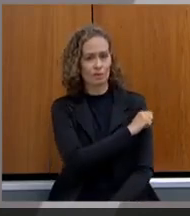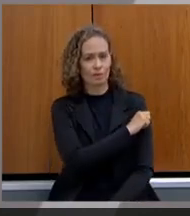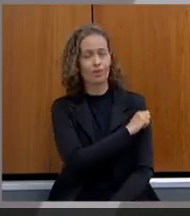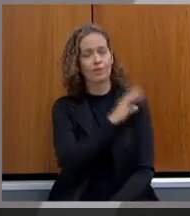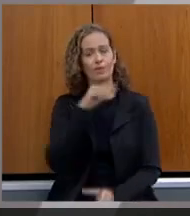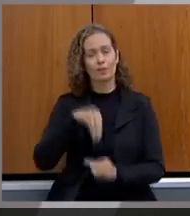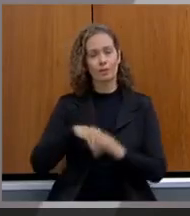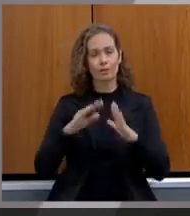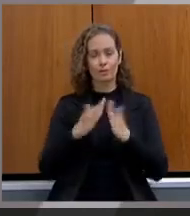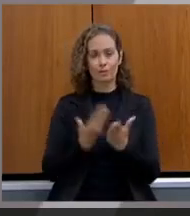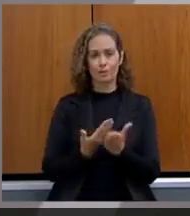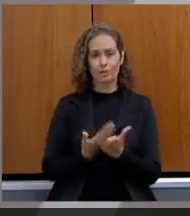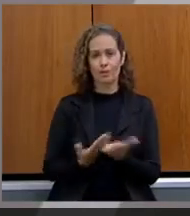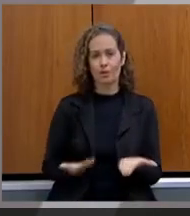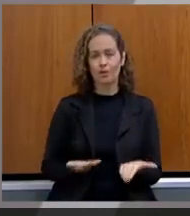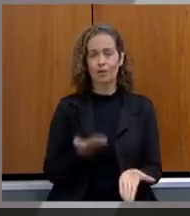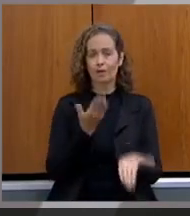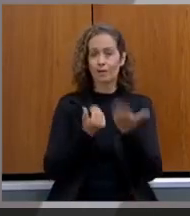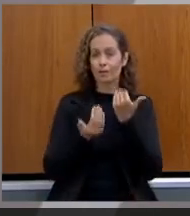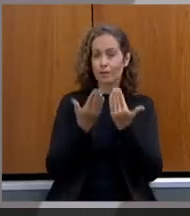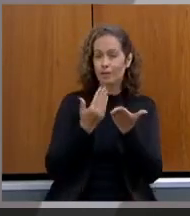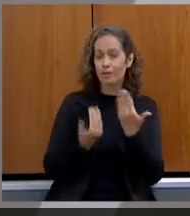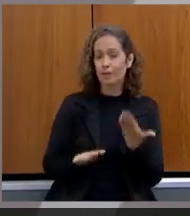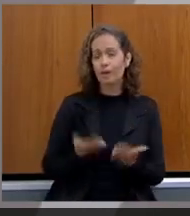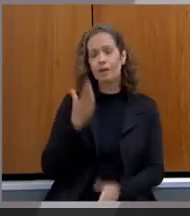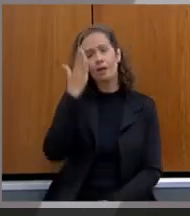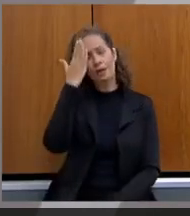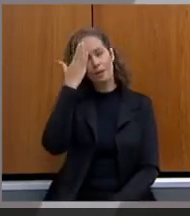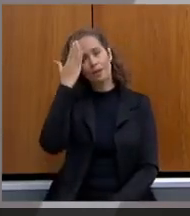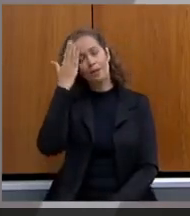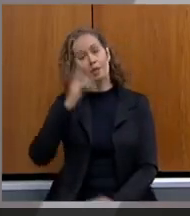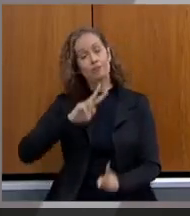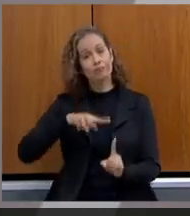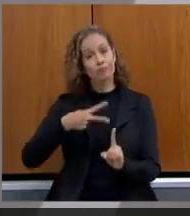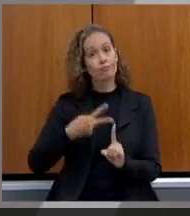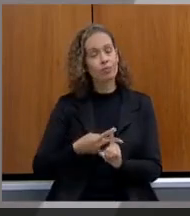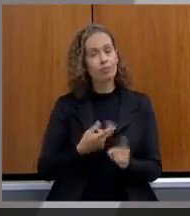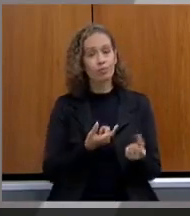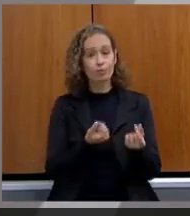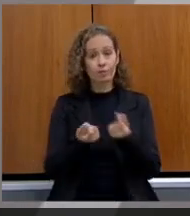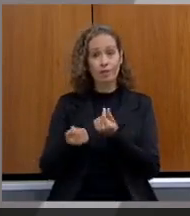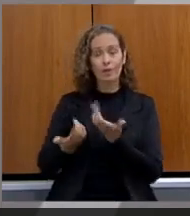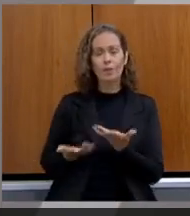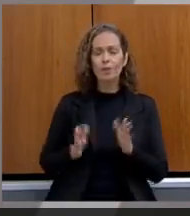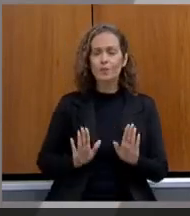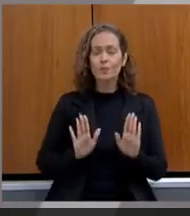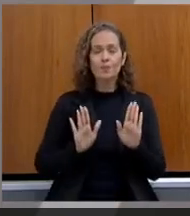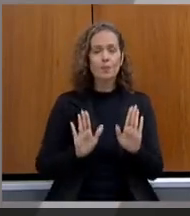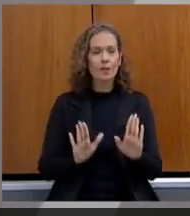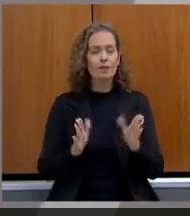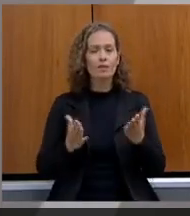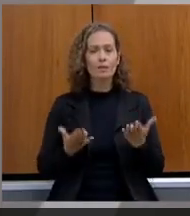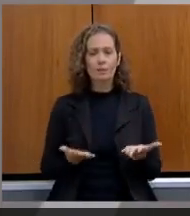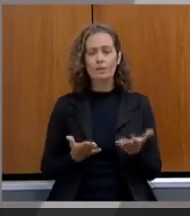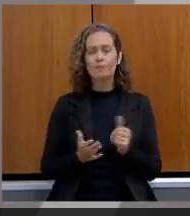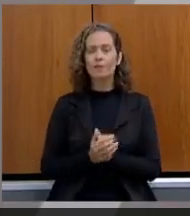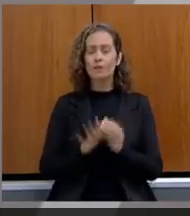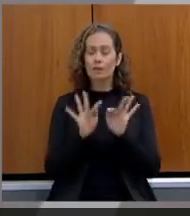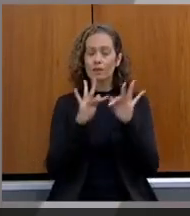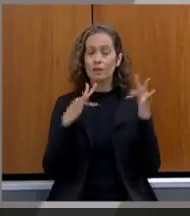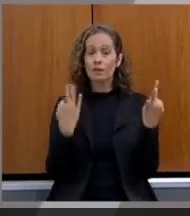né alimentação eu sei que o estado dobrou o valor mas a família toda